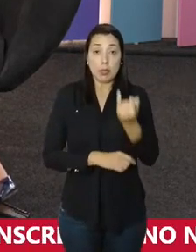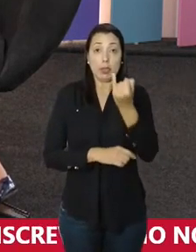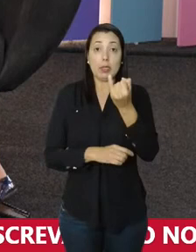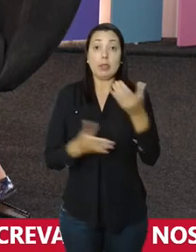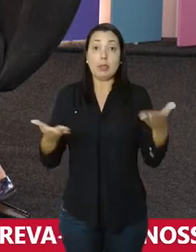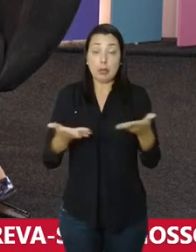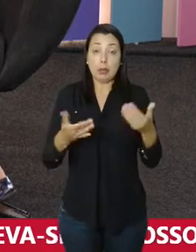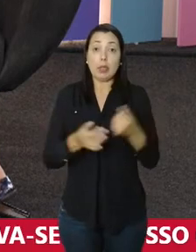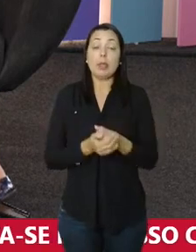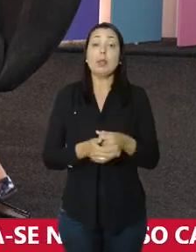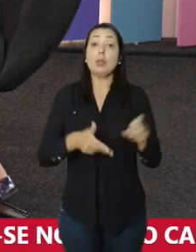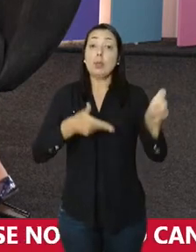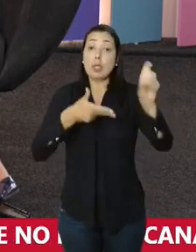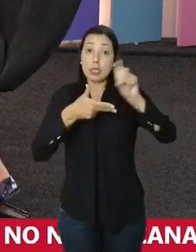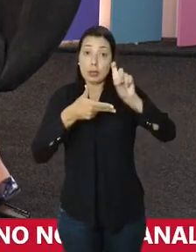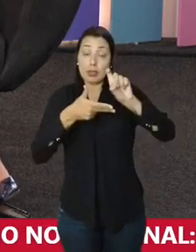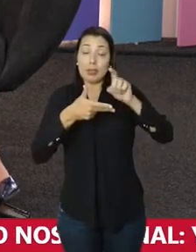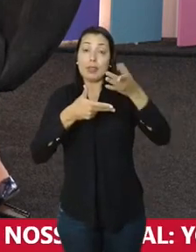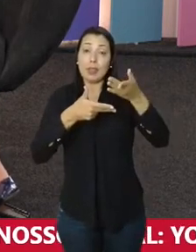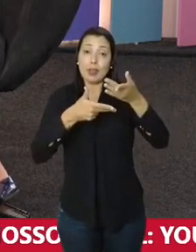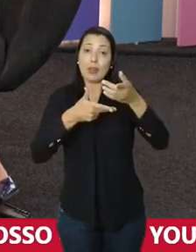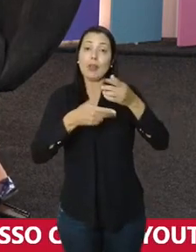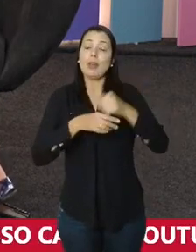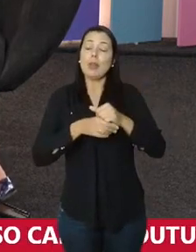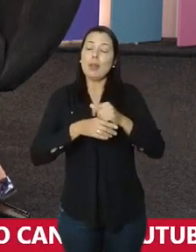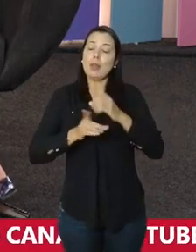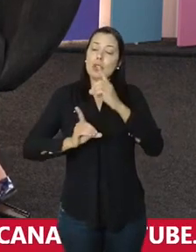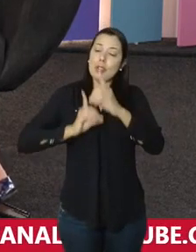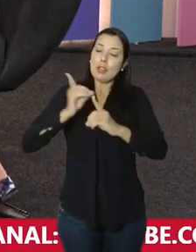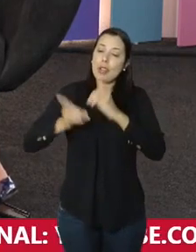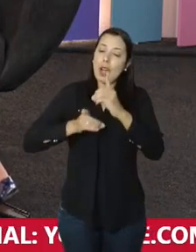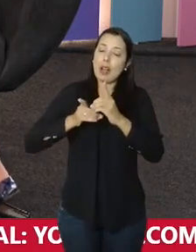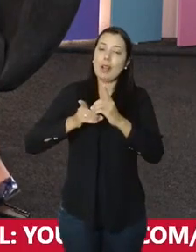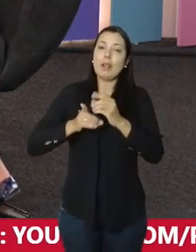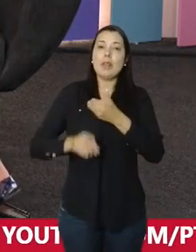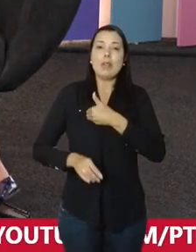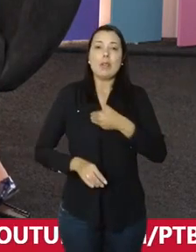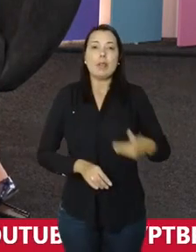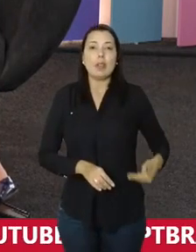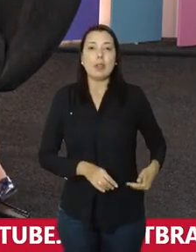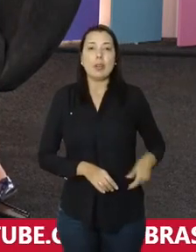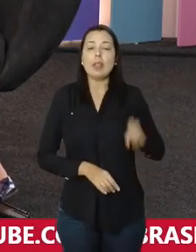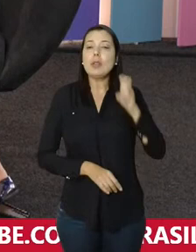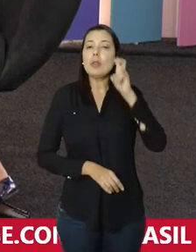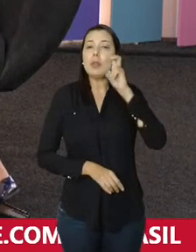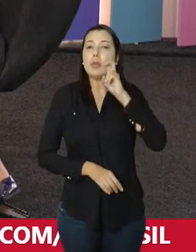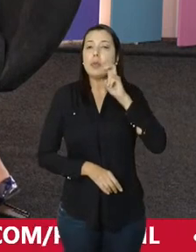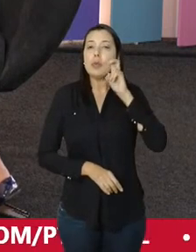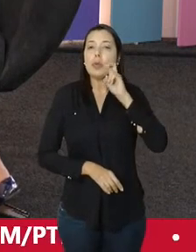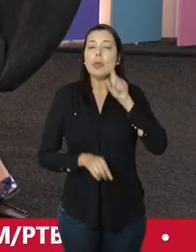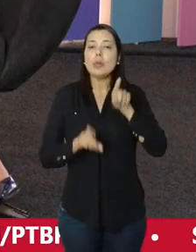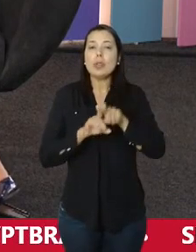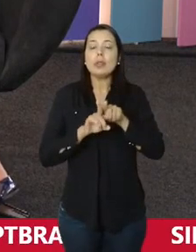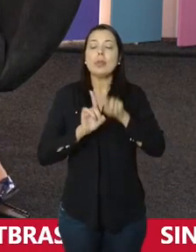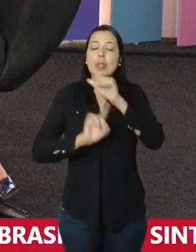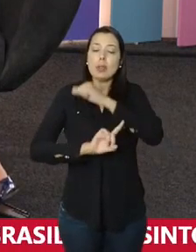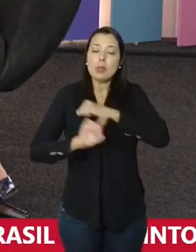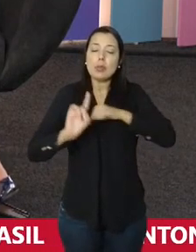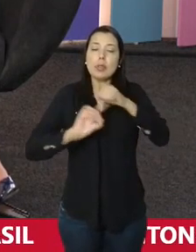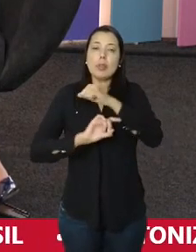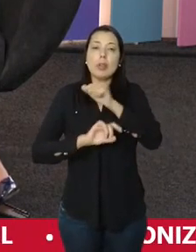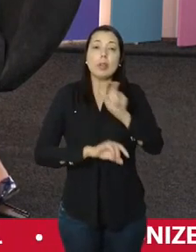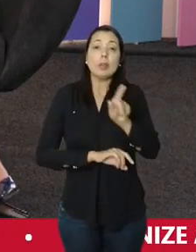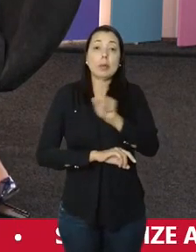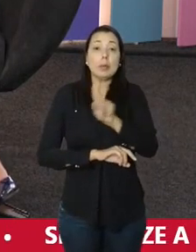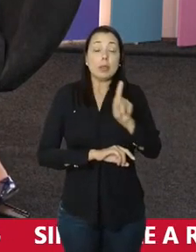cargos do Executivo. E por isso eu converso com a governadora do Rio Grande do Norte, Fátima Bezerra, e também com a socióloga, professora